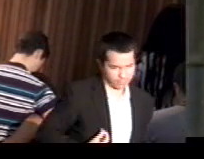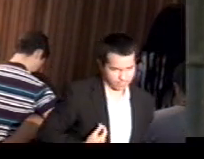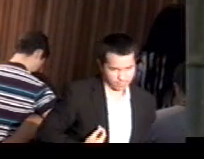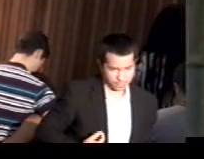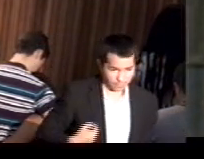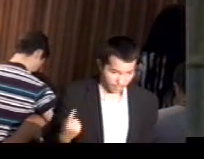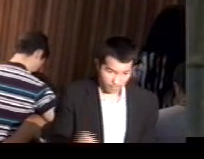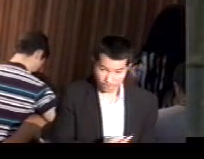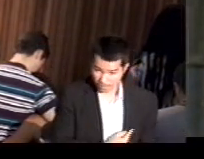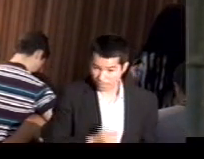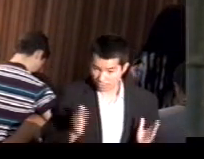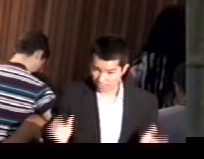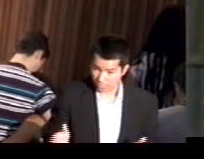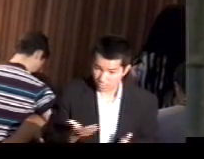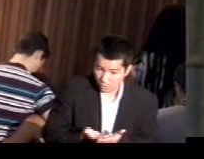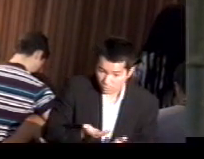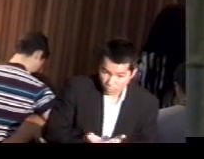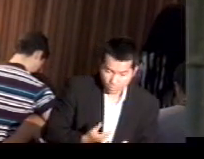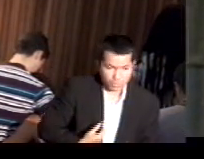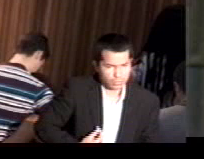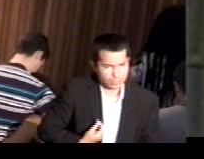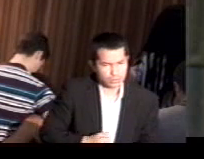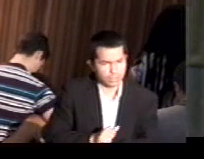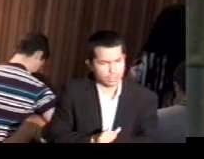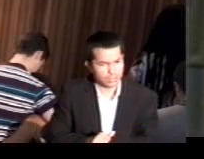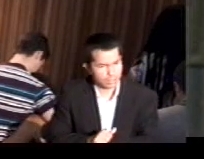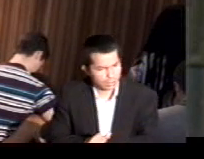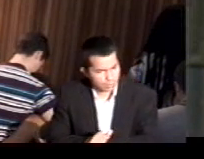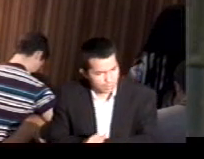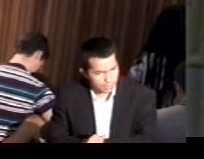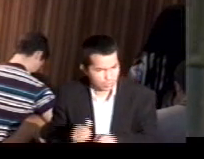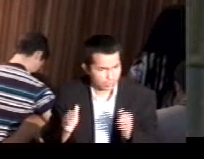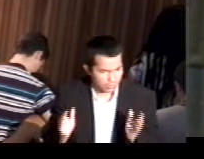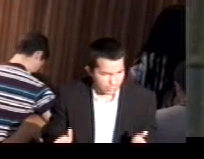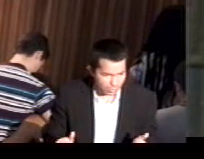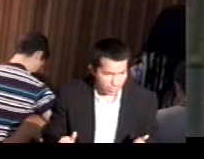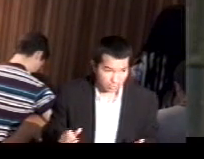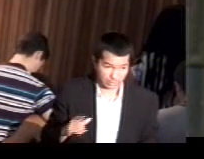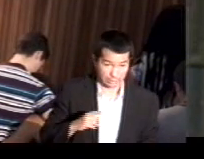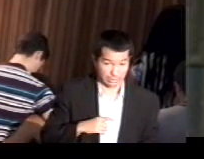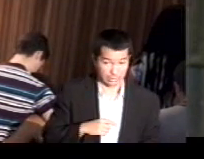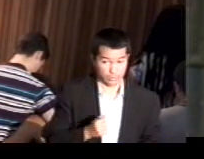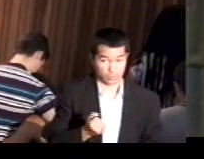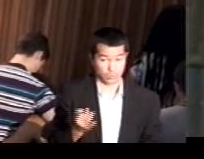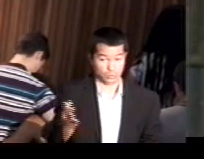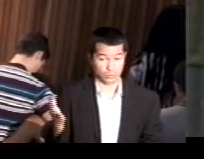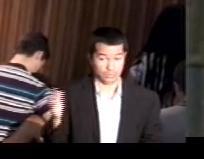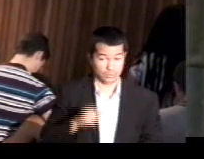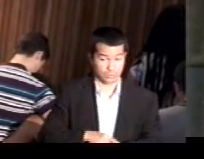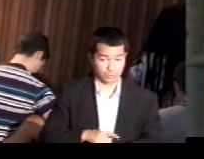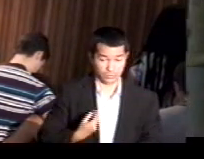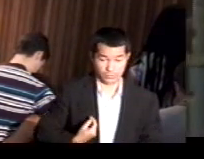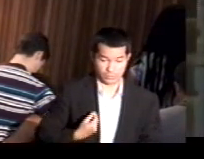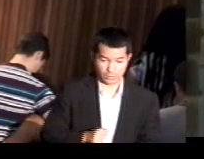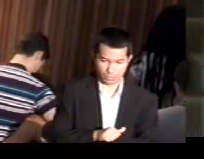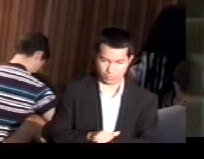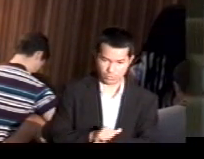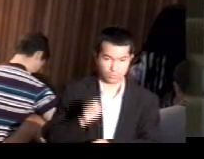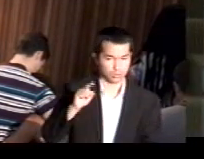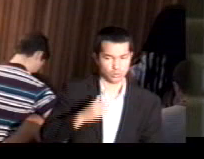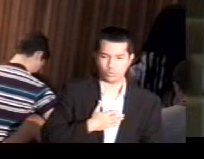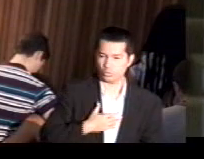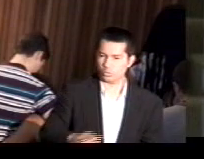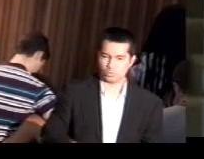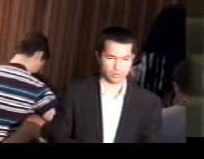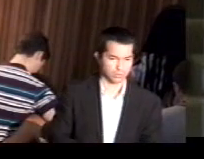de Abraão, e a gente vai ver momentos na vida de Abraão que Deus não gostou. E ele teve que voltar